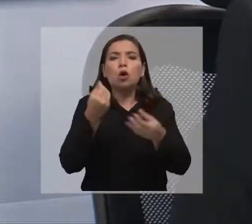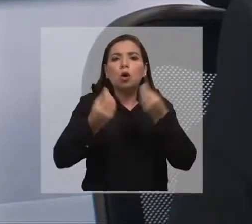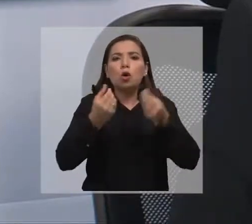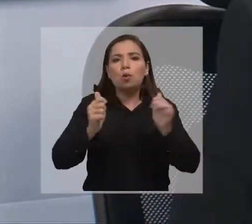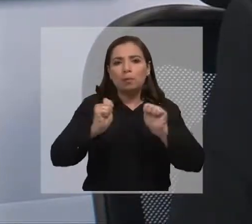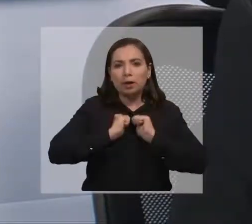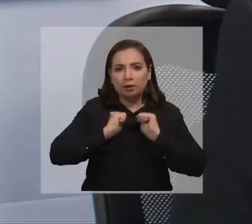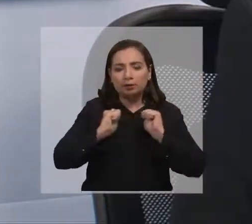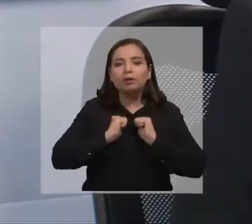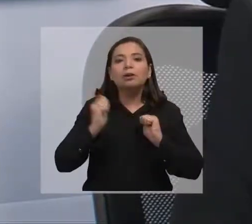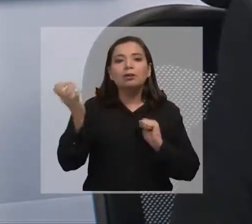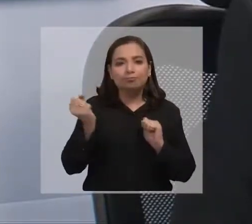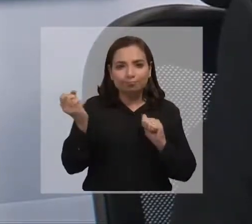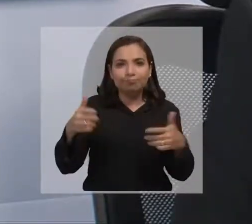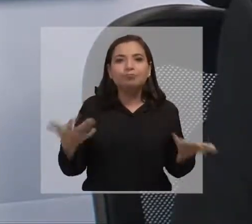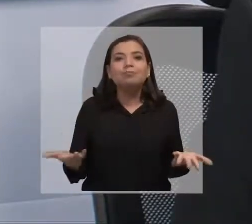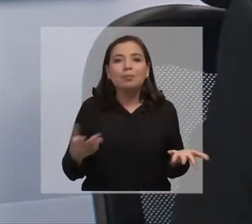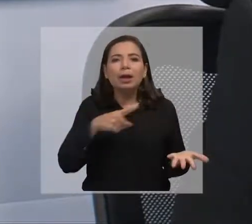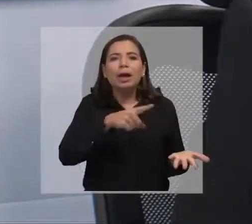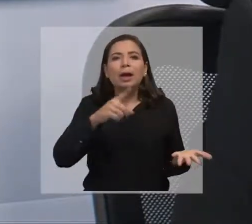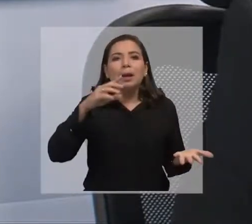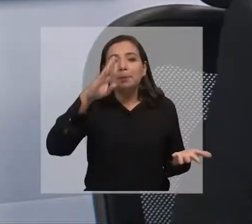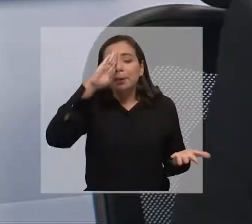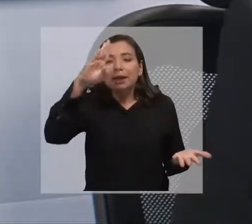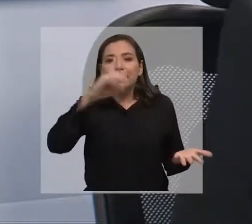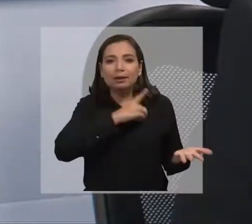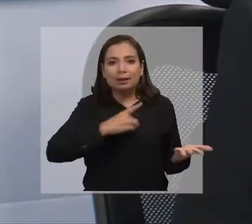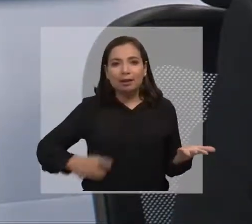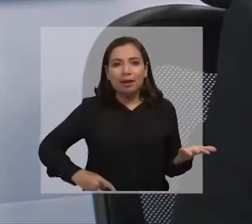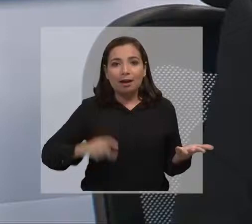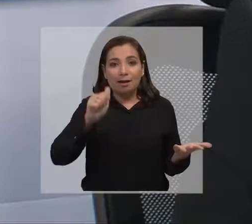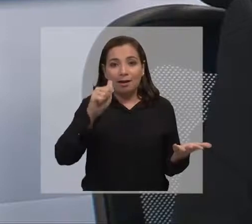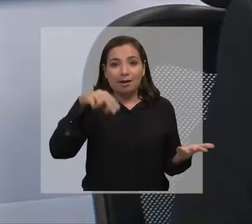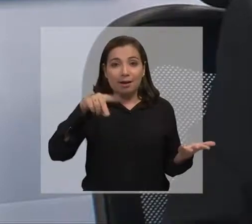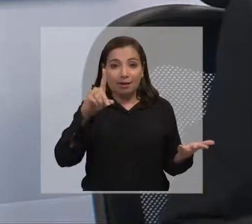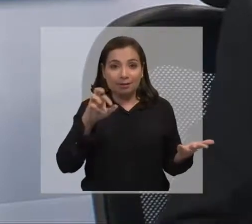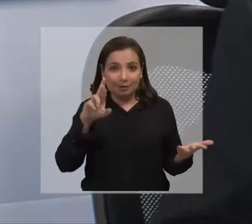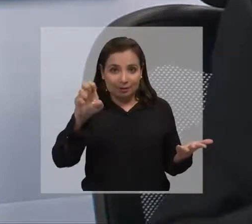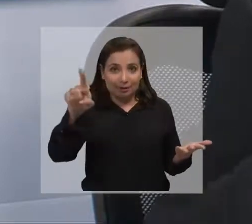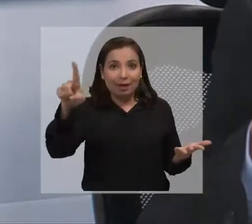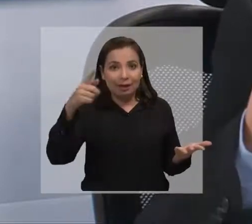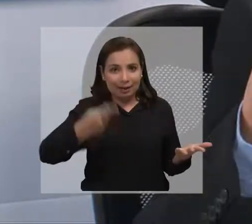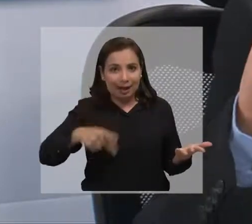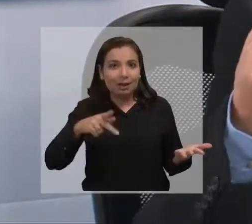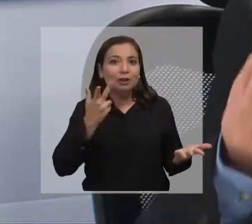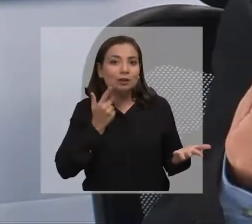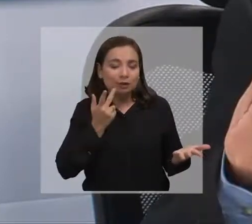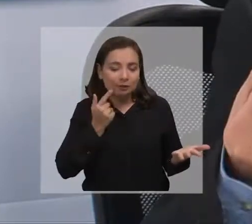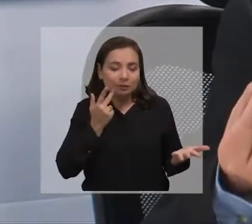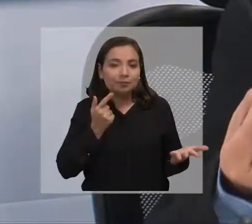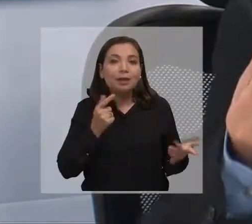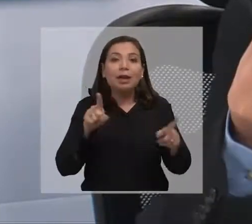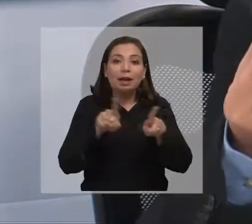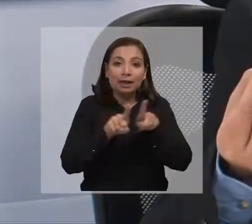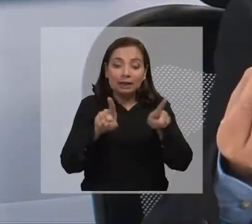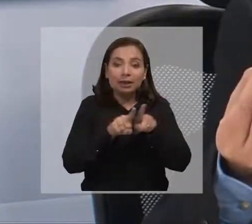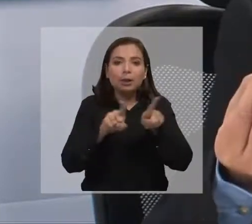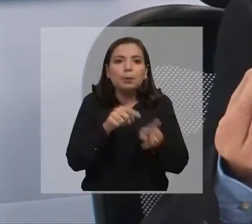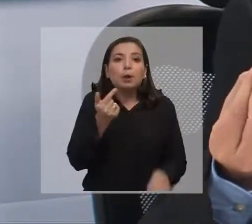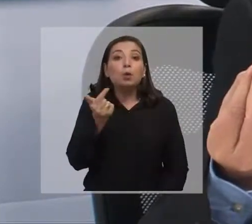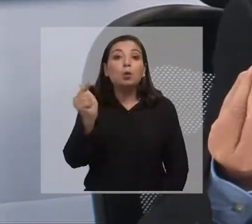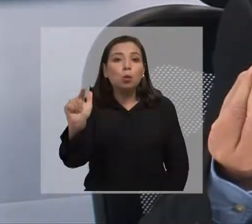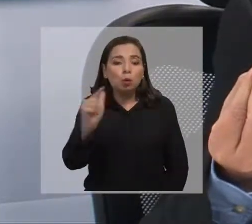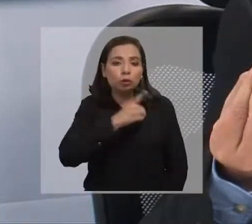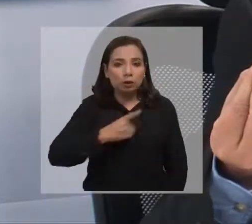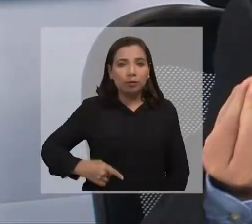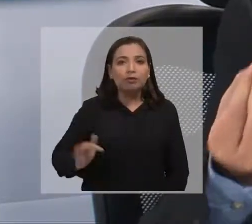Social, principalmente na figura do deputado cearense André Figueiredo e do outro deputado federal também da bancada